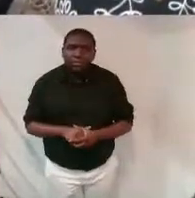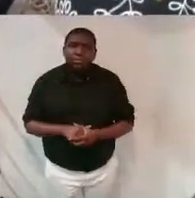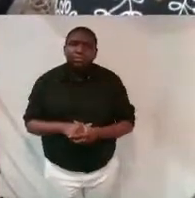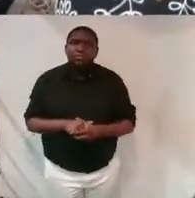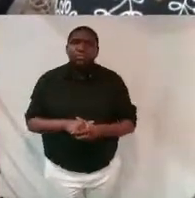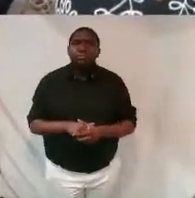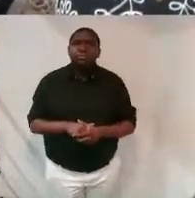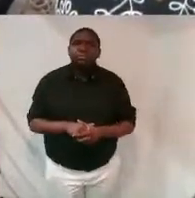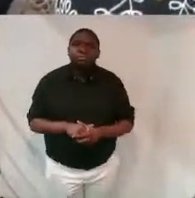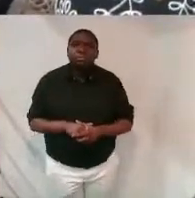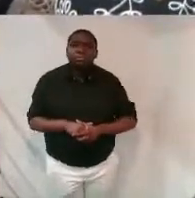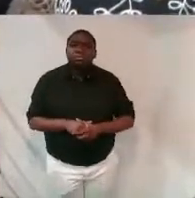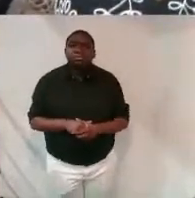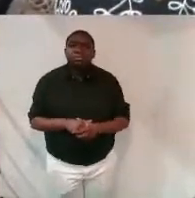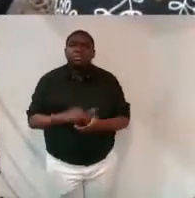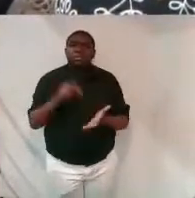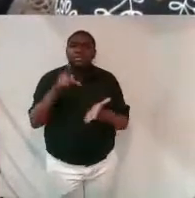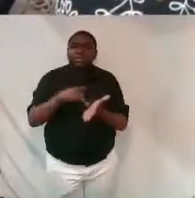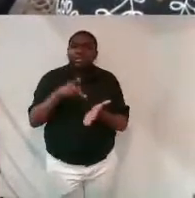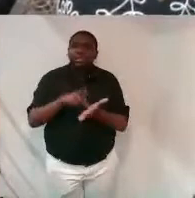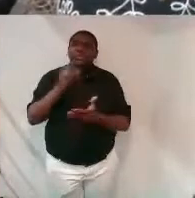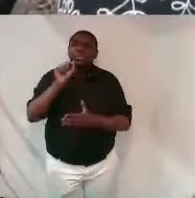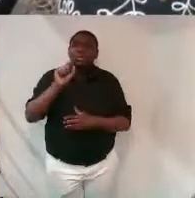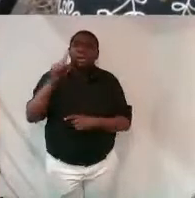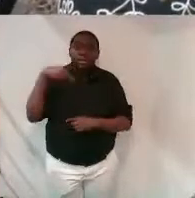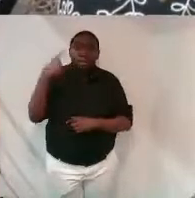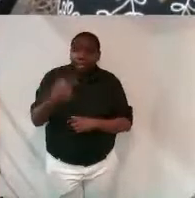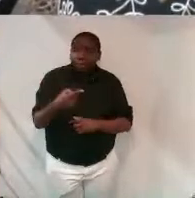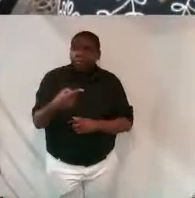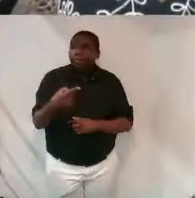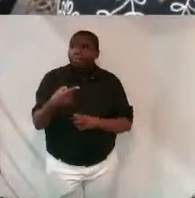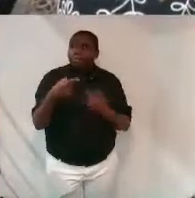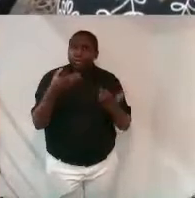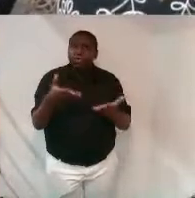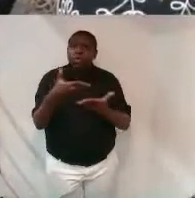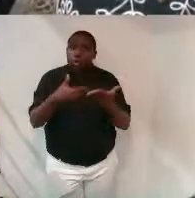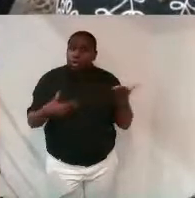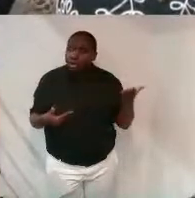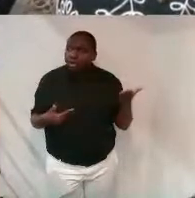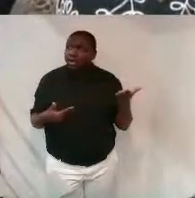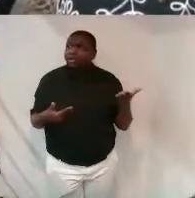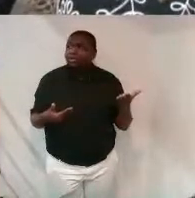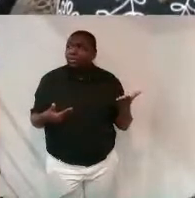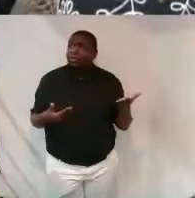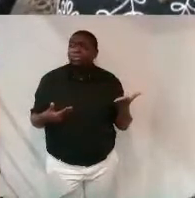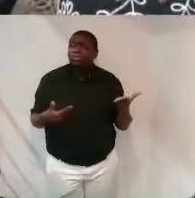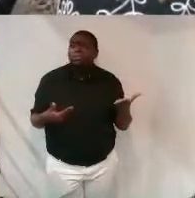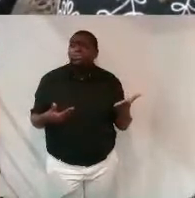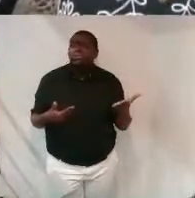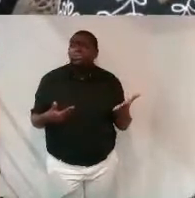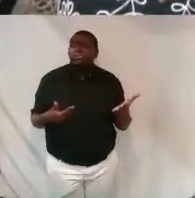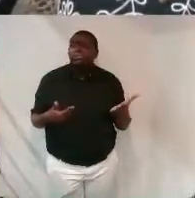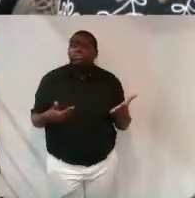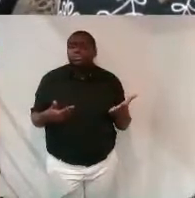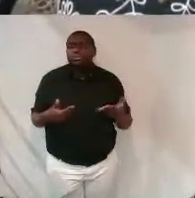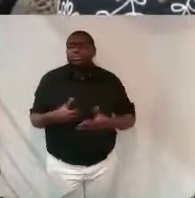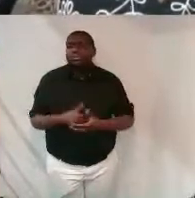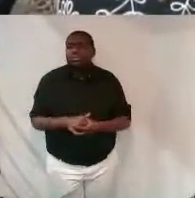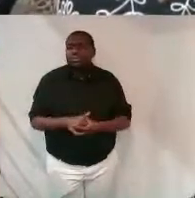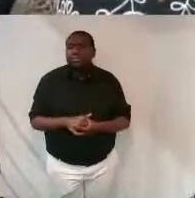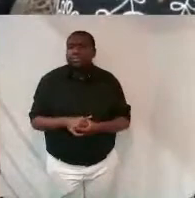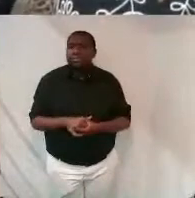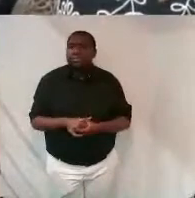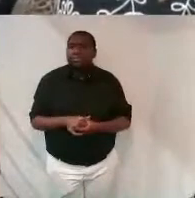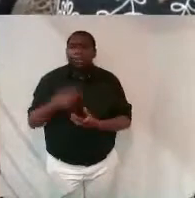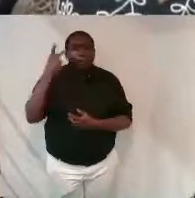dos catadores, e realmente depois questionar esses contratos acaba sendo extremamente oneroso